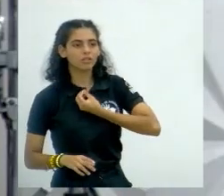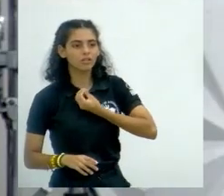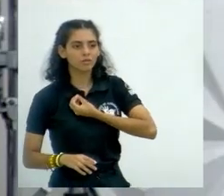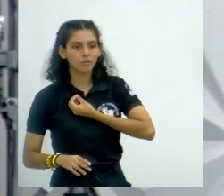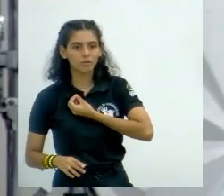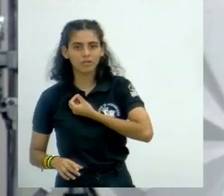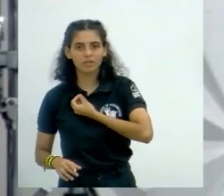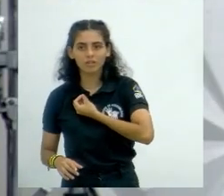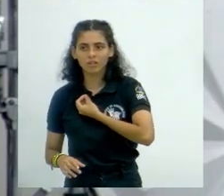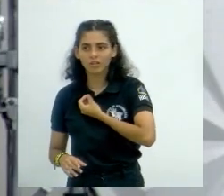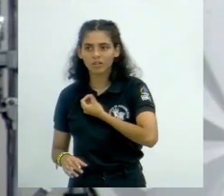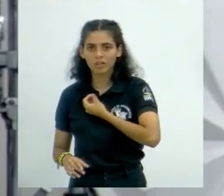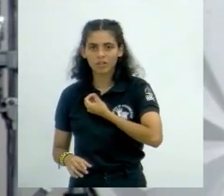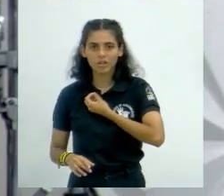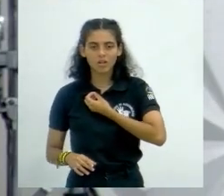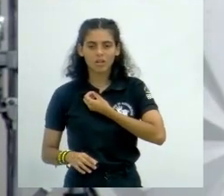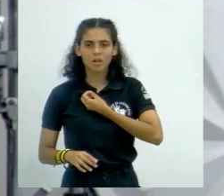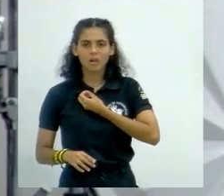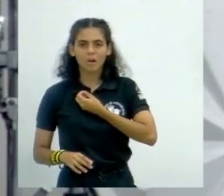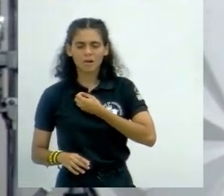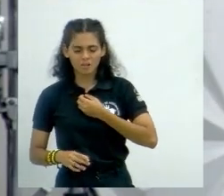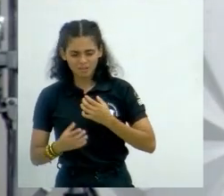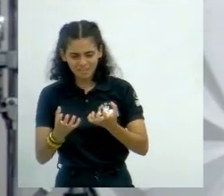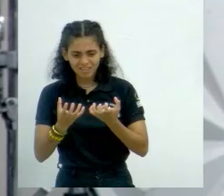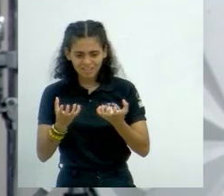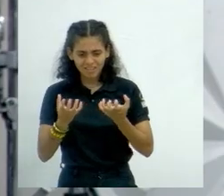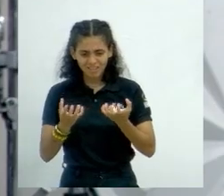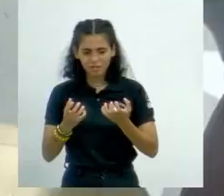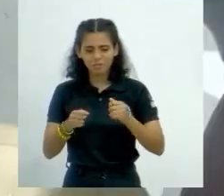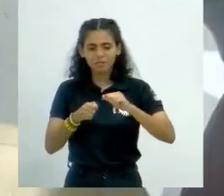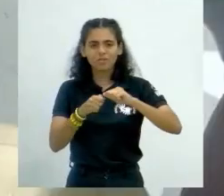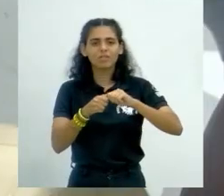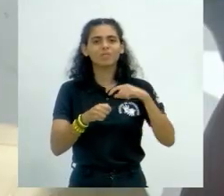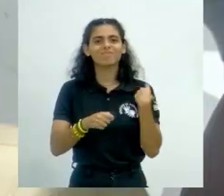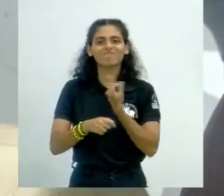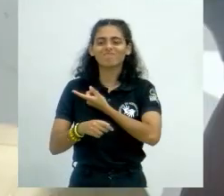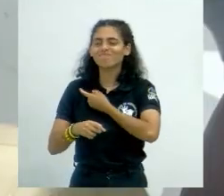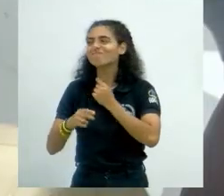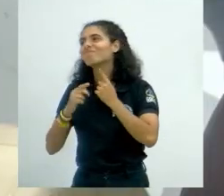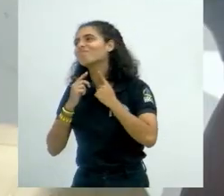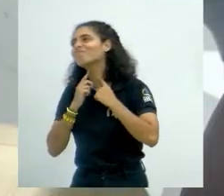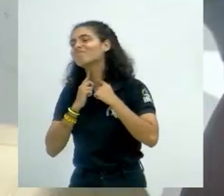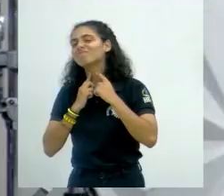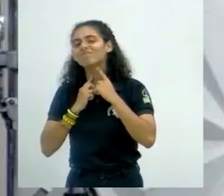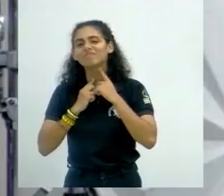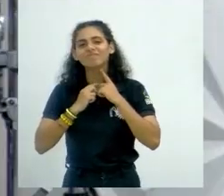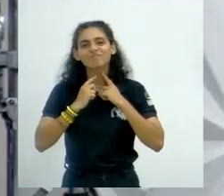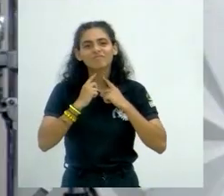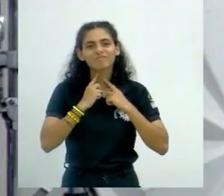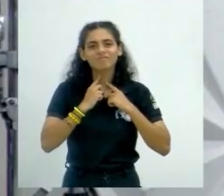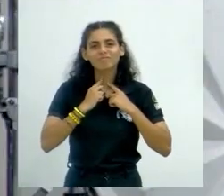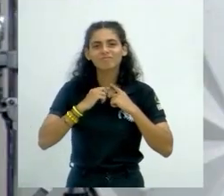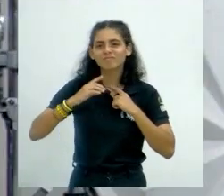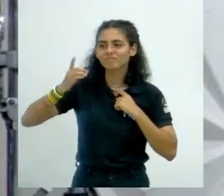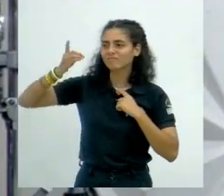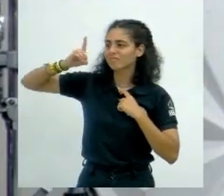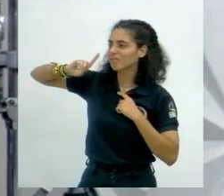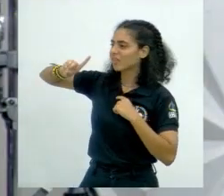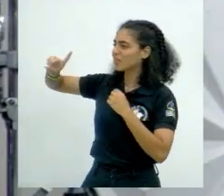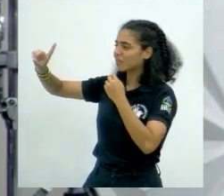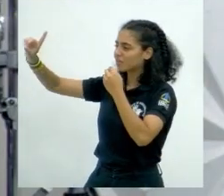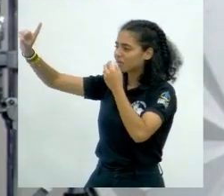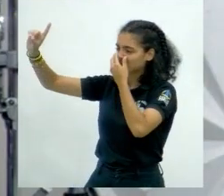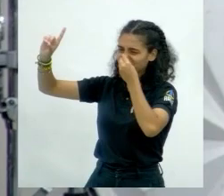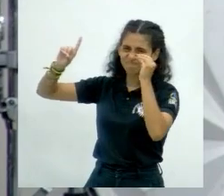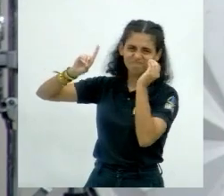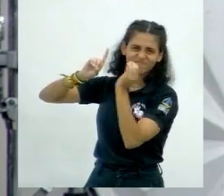do seu trono e a gente se coloca nesse trono. A gente tira Deus do foco e a gente se coloca no foco.